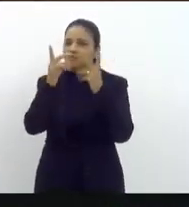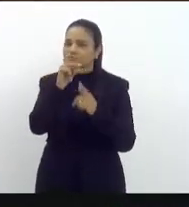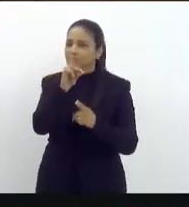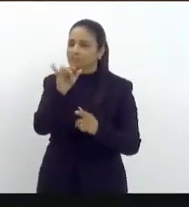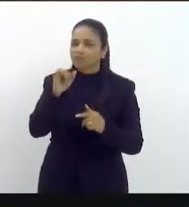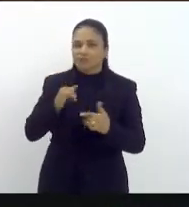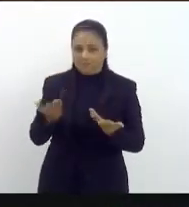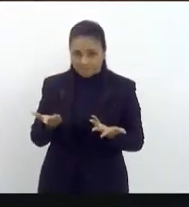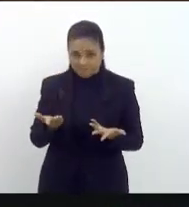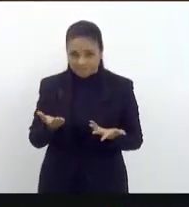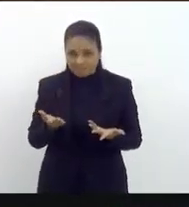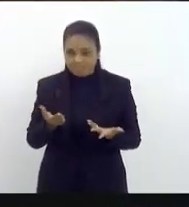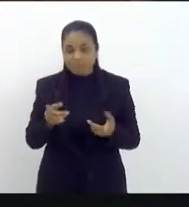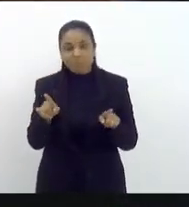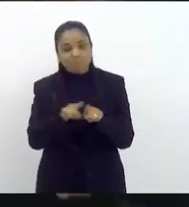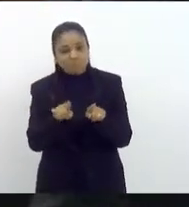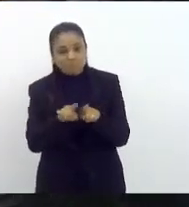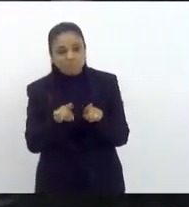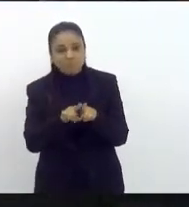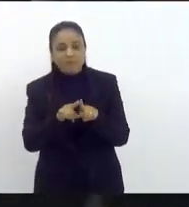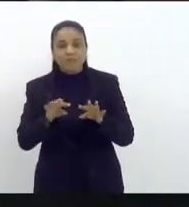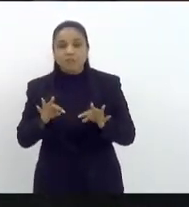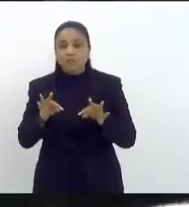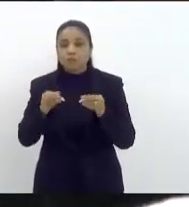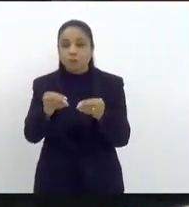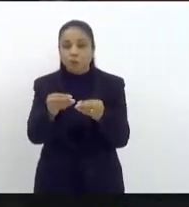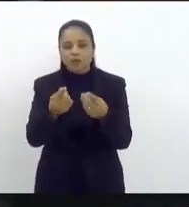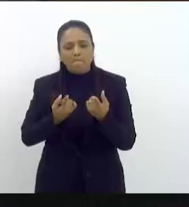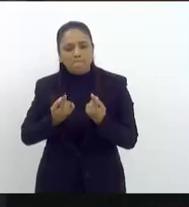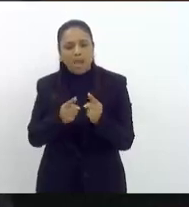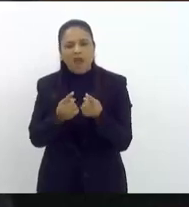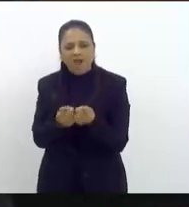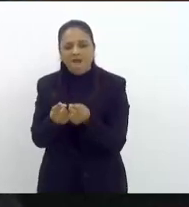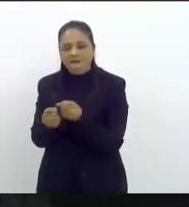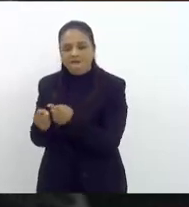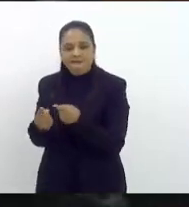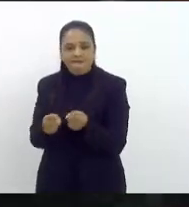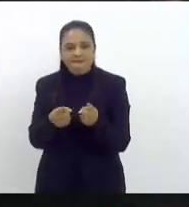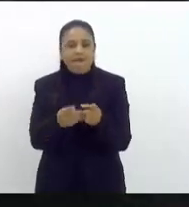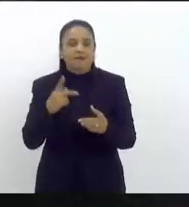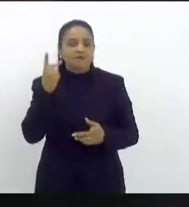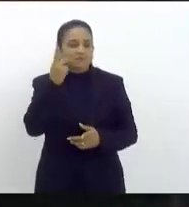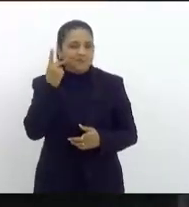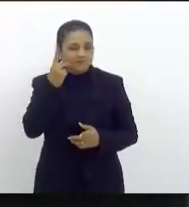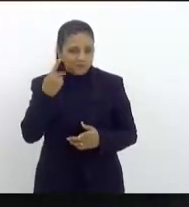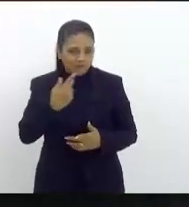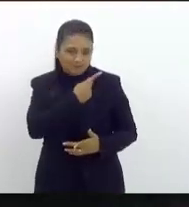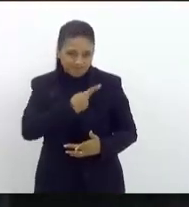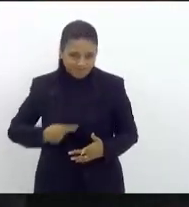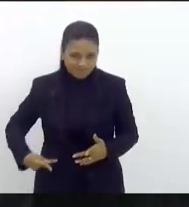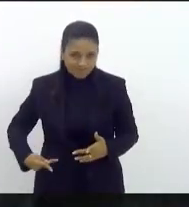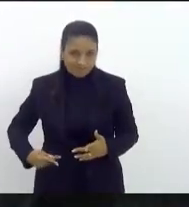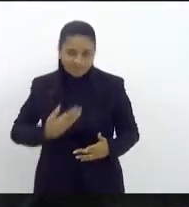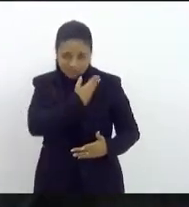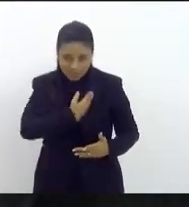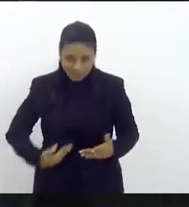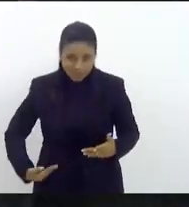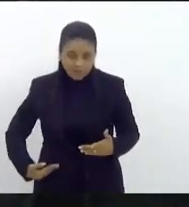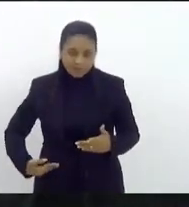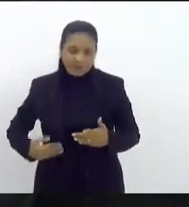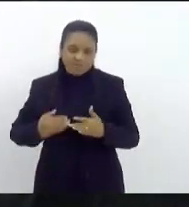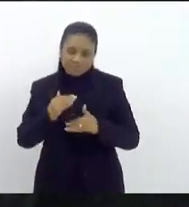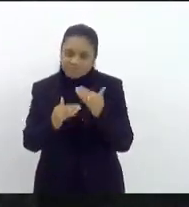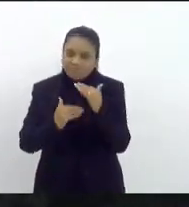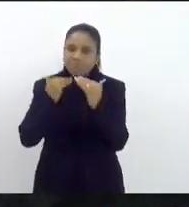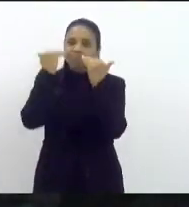dia festivo mas também toda provocação de políticas públicas para superação aí do racismo religioso